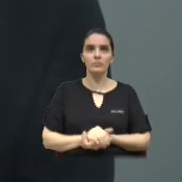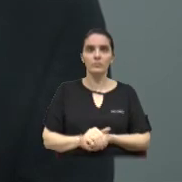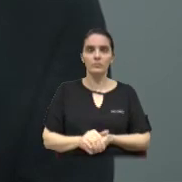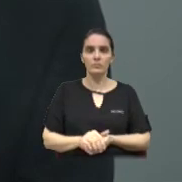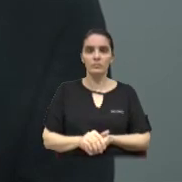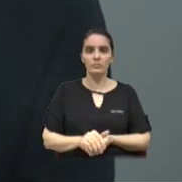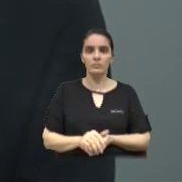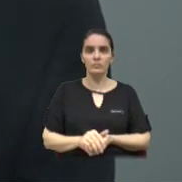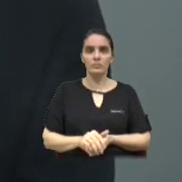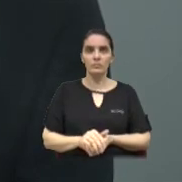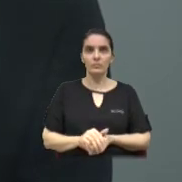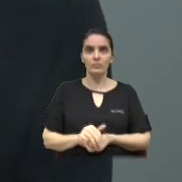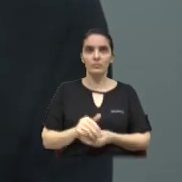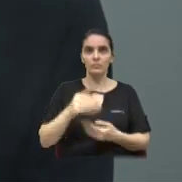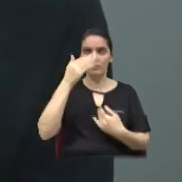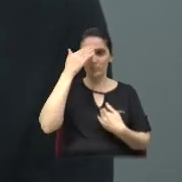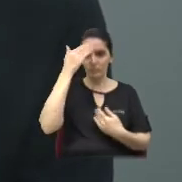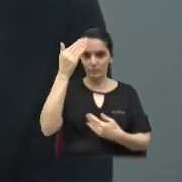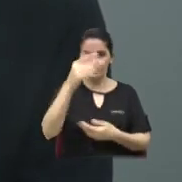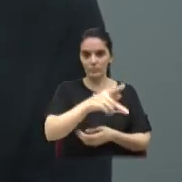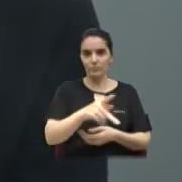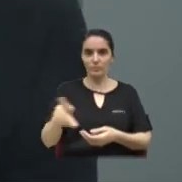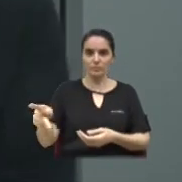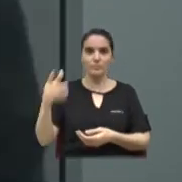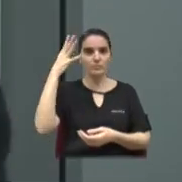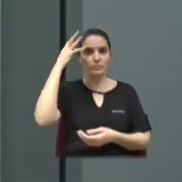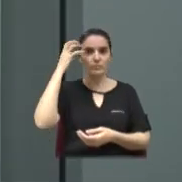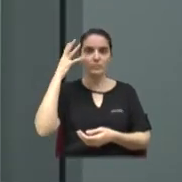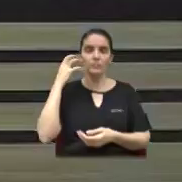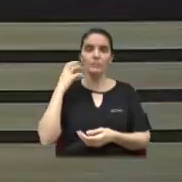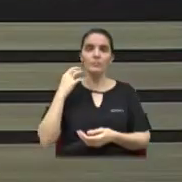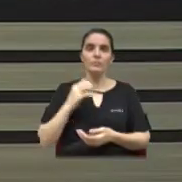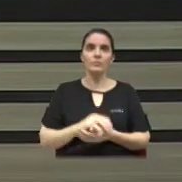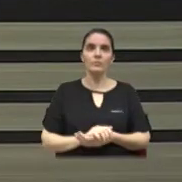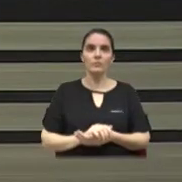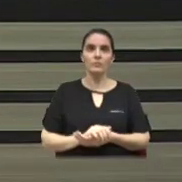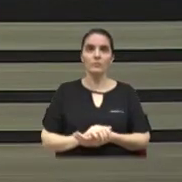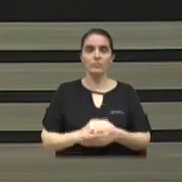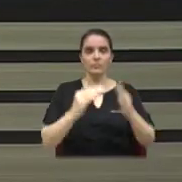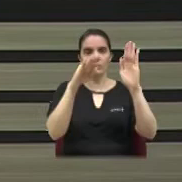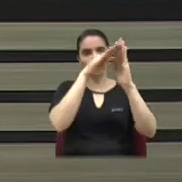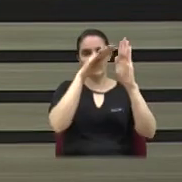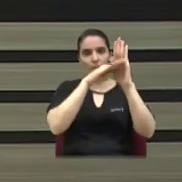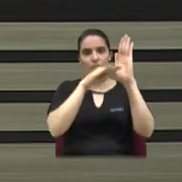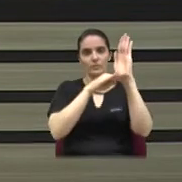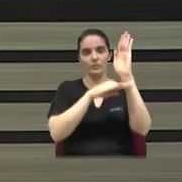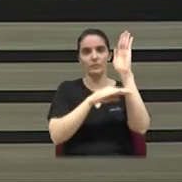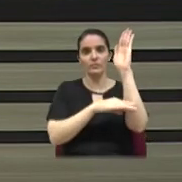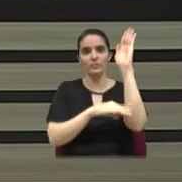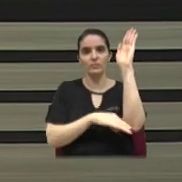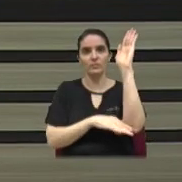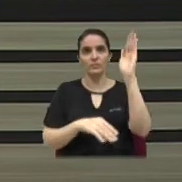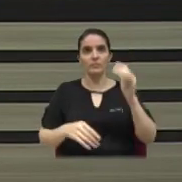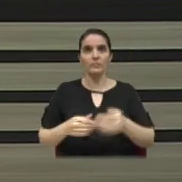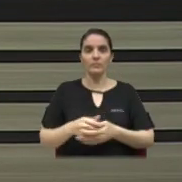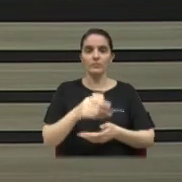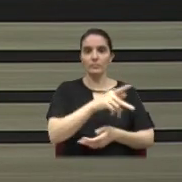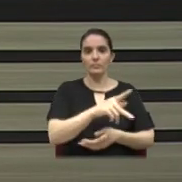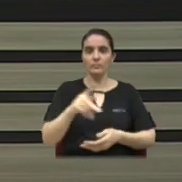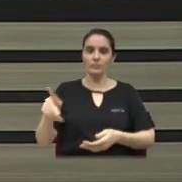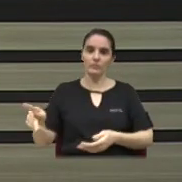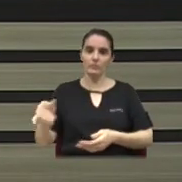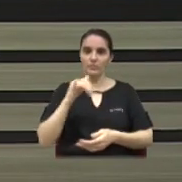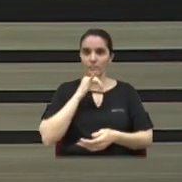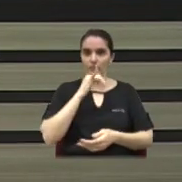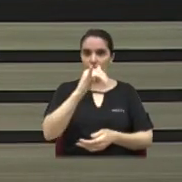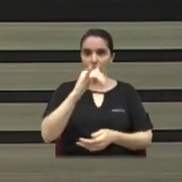Muito obrigado, senhor presidente. Lu, parabéns mais uma vez, viu? Encerrada a pauta do dia, essa presidência